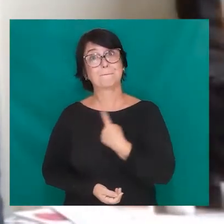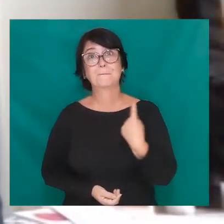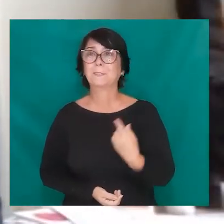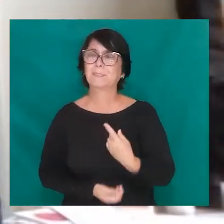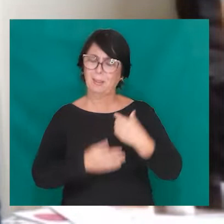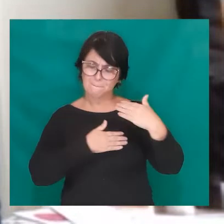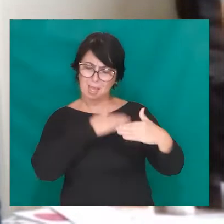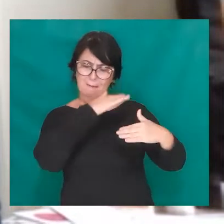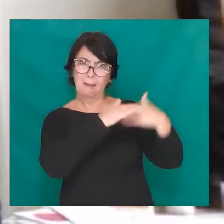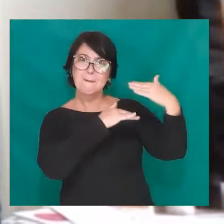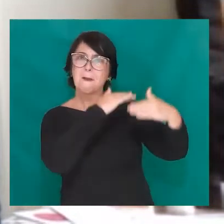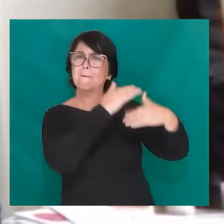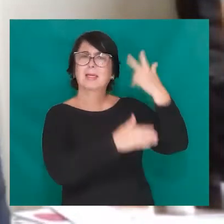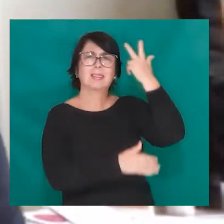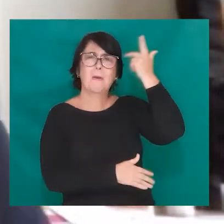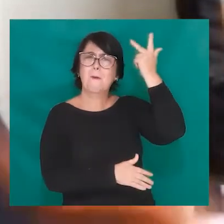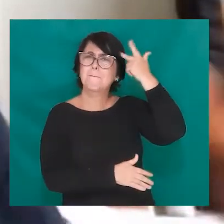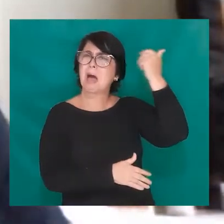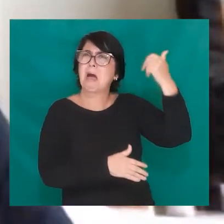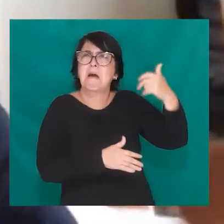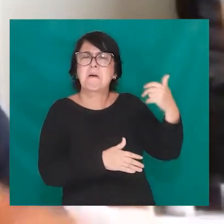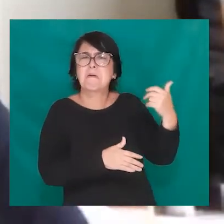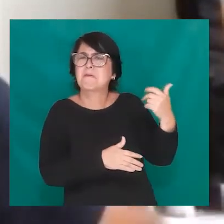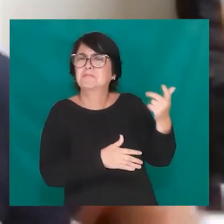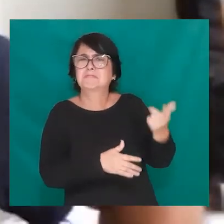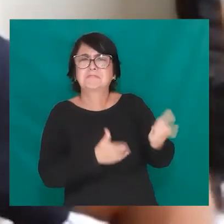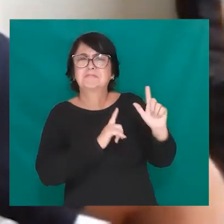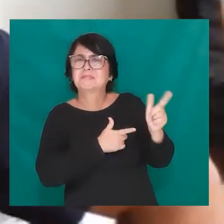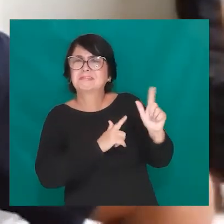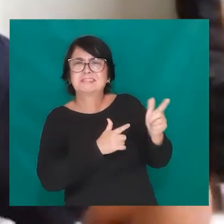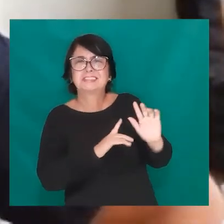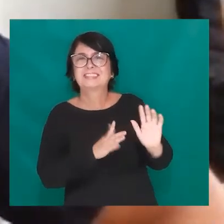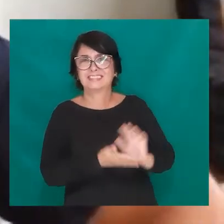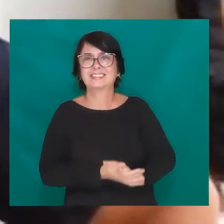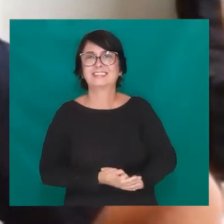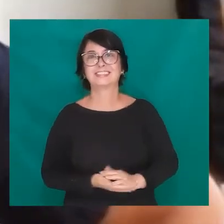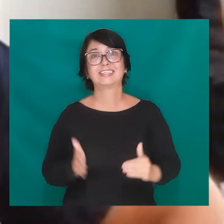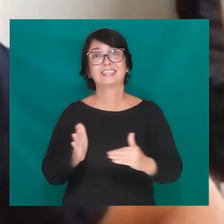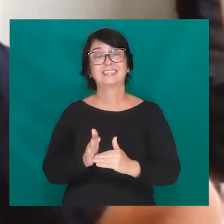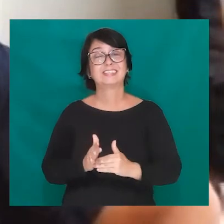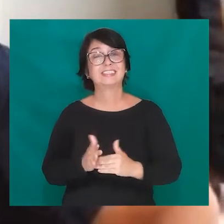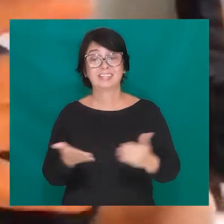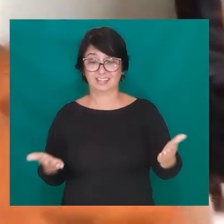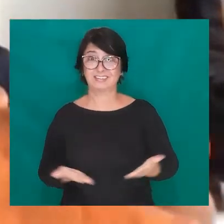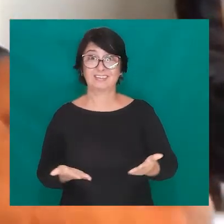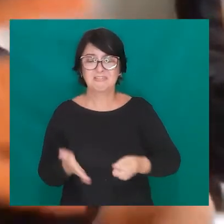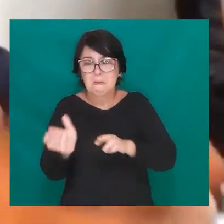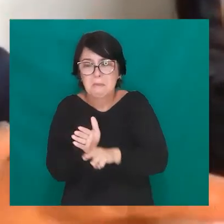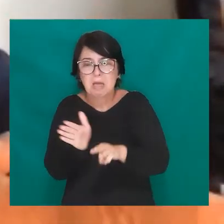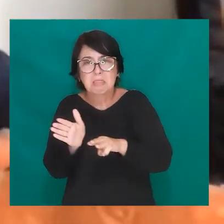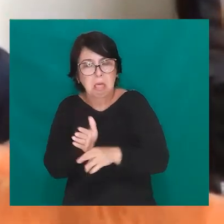85. É, por aí. E aí a gente foi crescendo naturalmente, foi uma coisa assim, que as pessoas foram se chegando, sabe, não tinha uma... Até hoje não tem uma